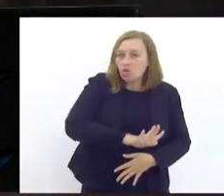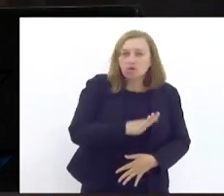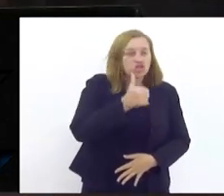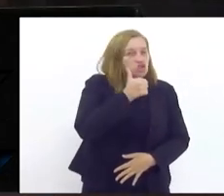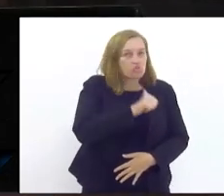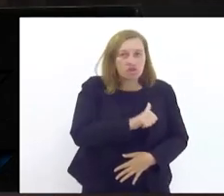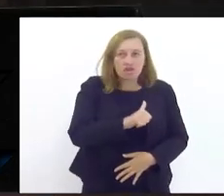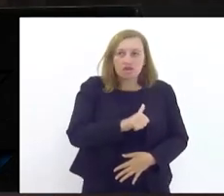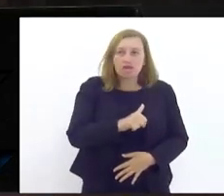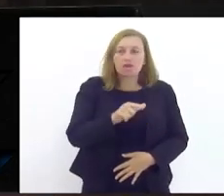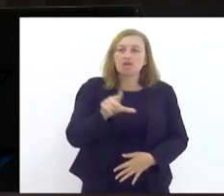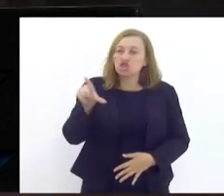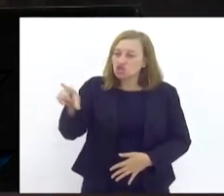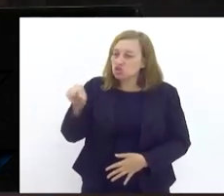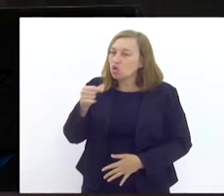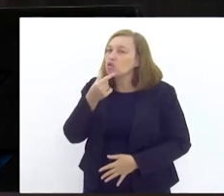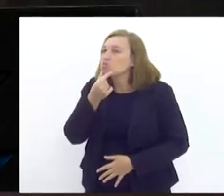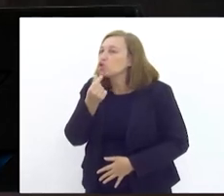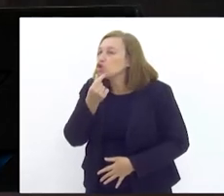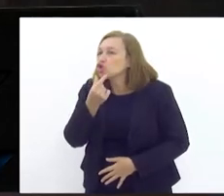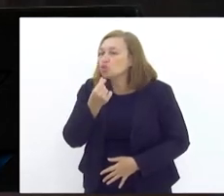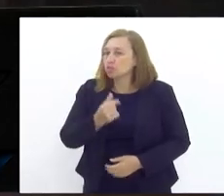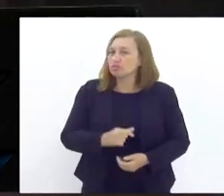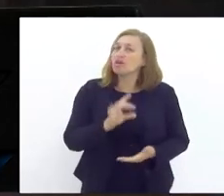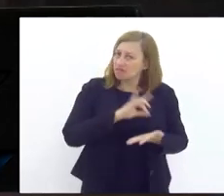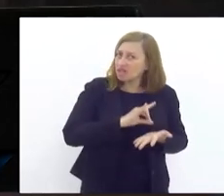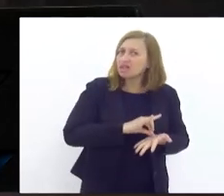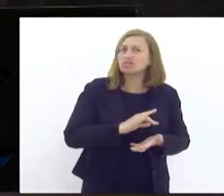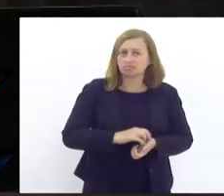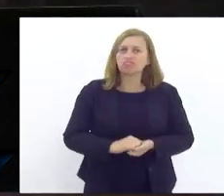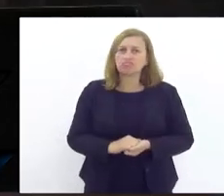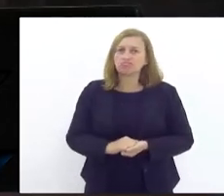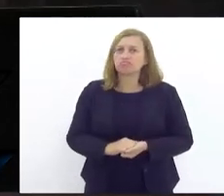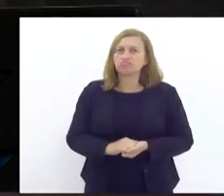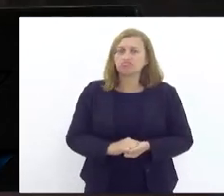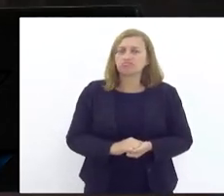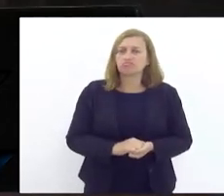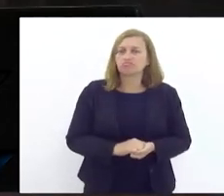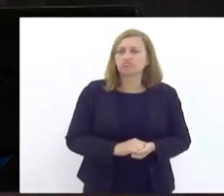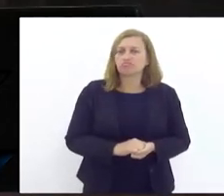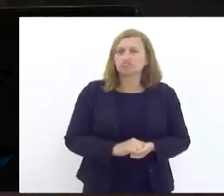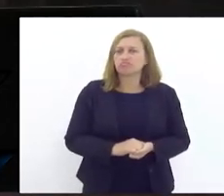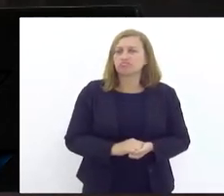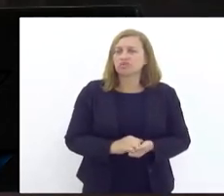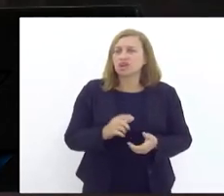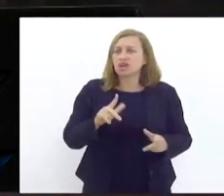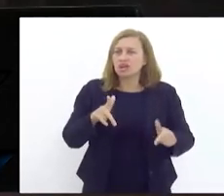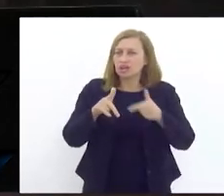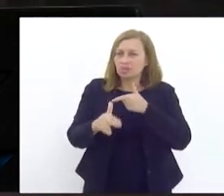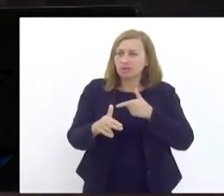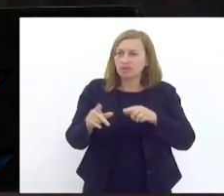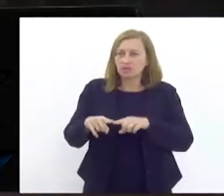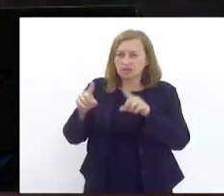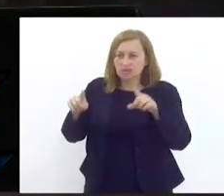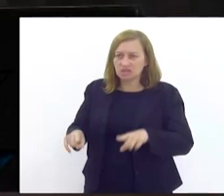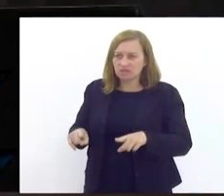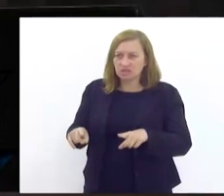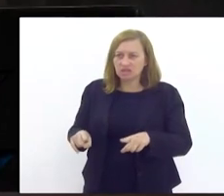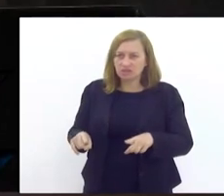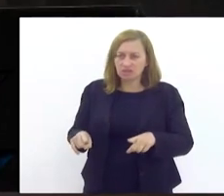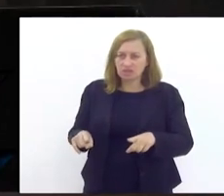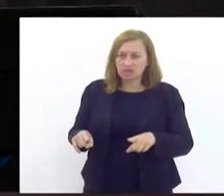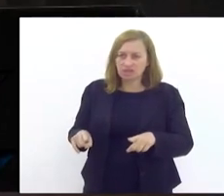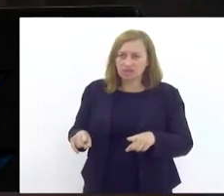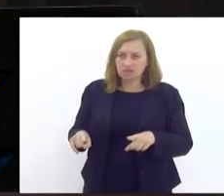prefeito prefere os meninos É verdade ele impediu que uma servidora acendesse é o auto